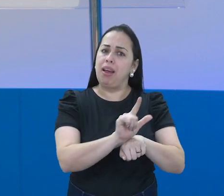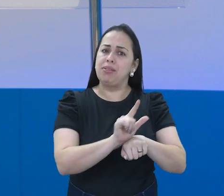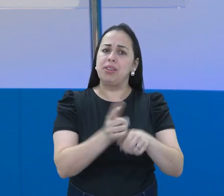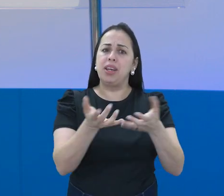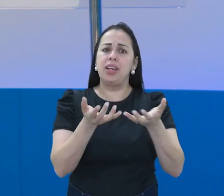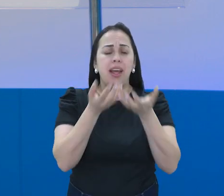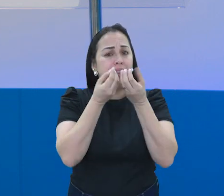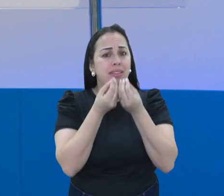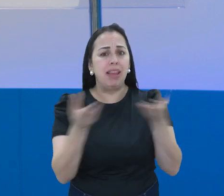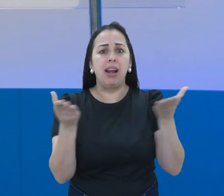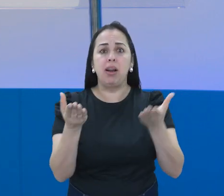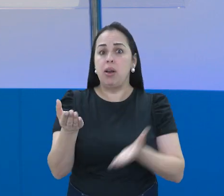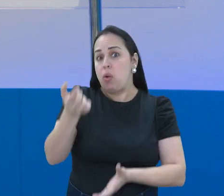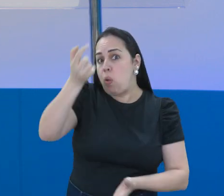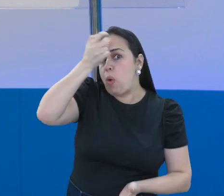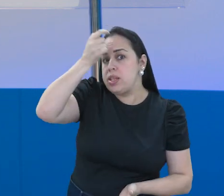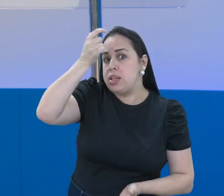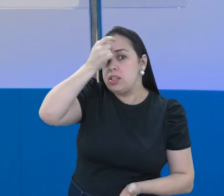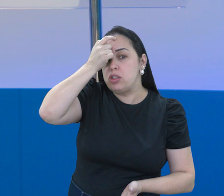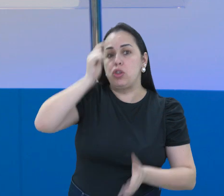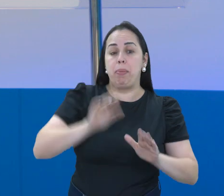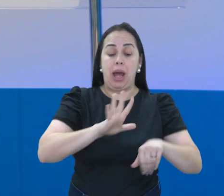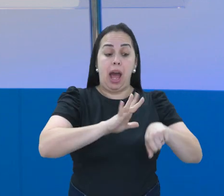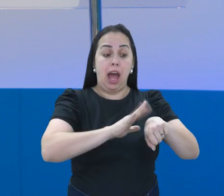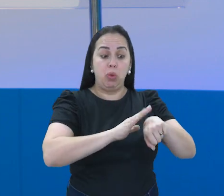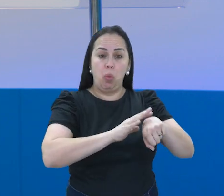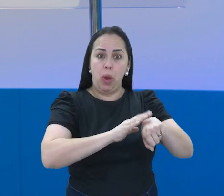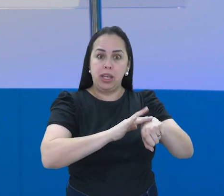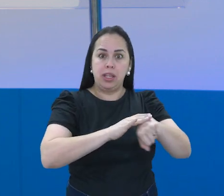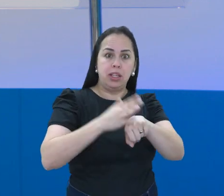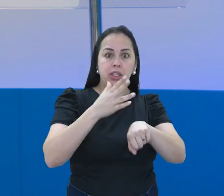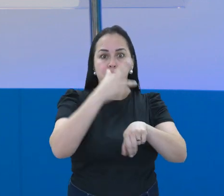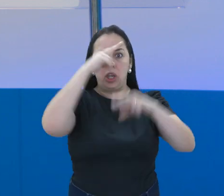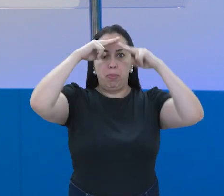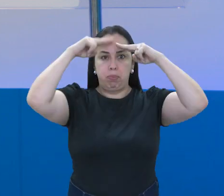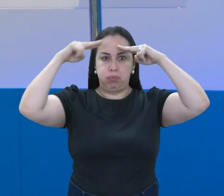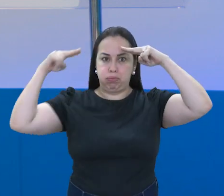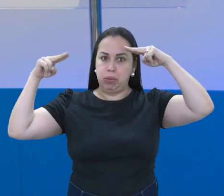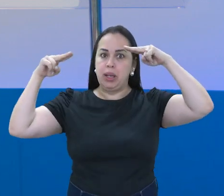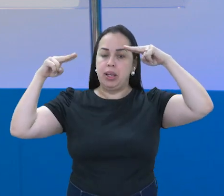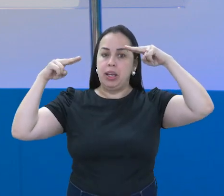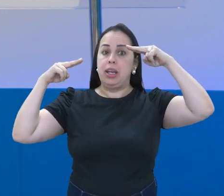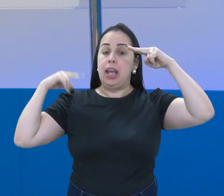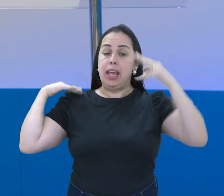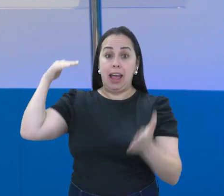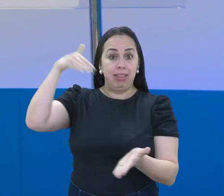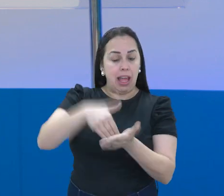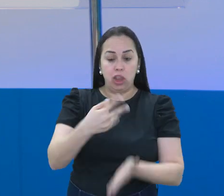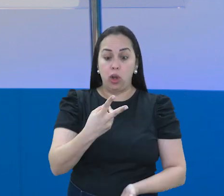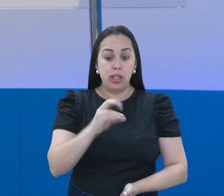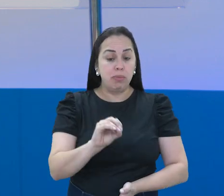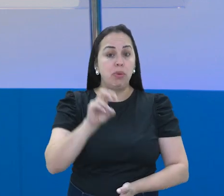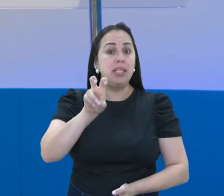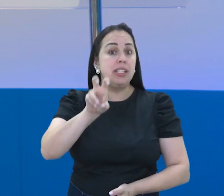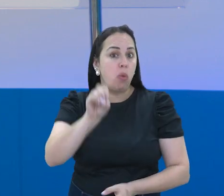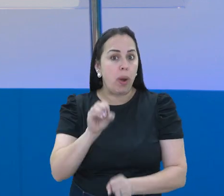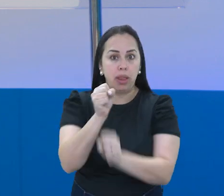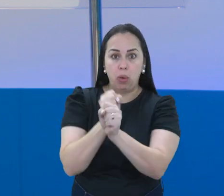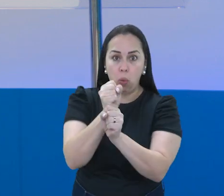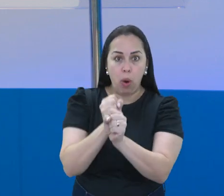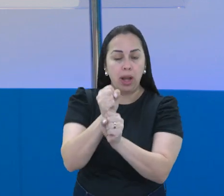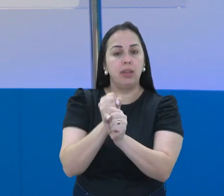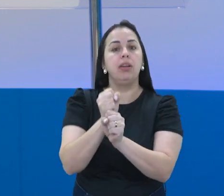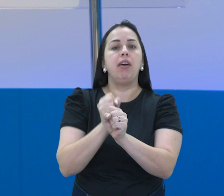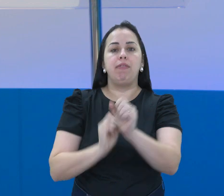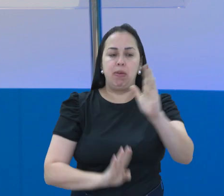conhecimento sobre os casos de demência, que no Brasil devem triplicar até 2050. Mortes de jovens